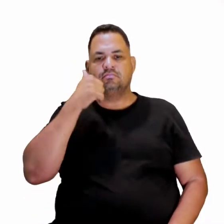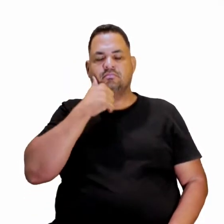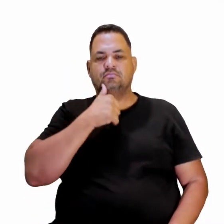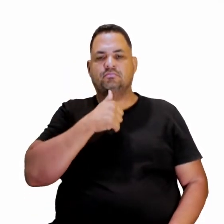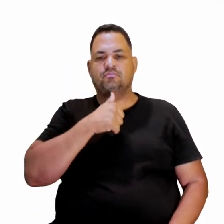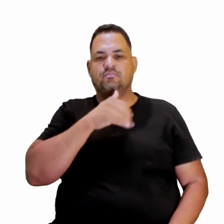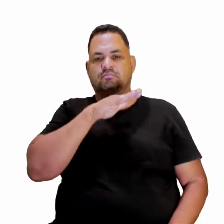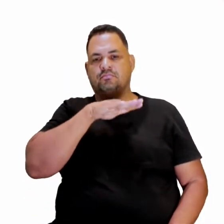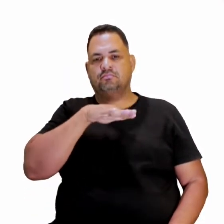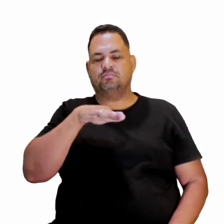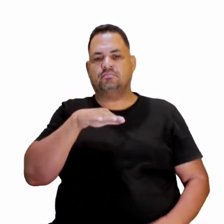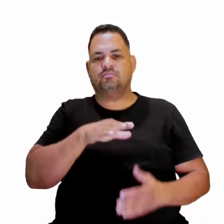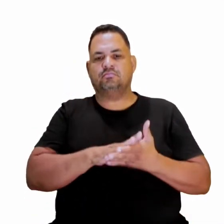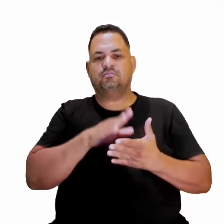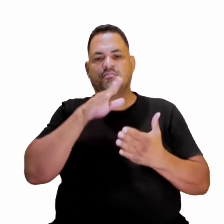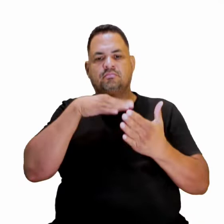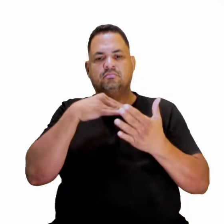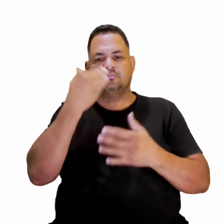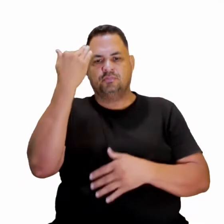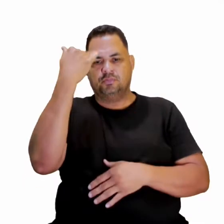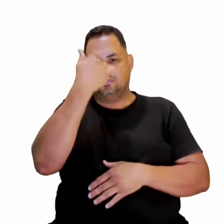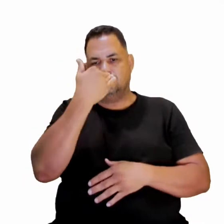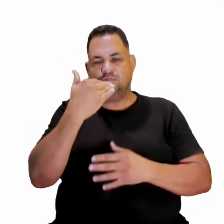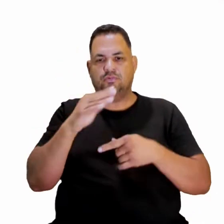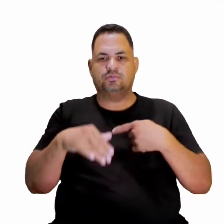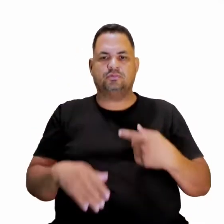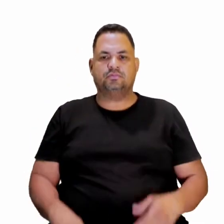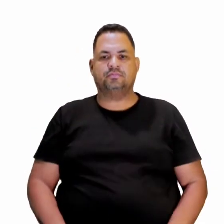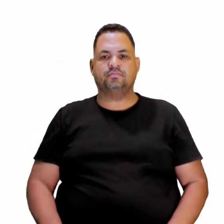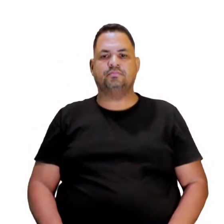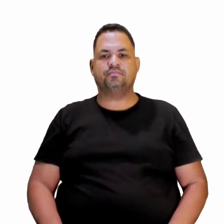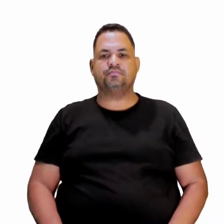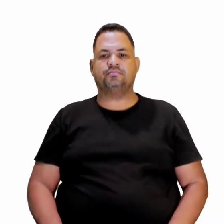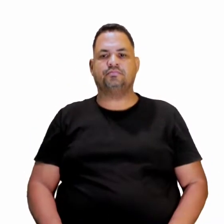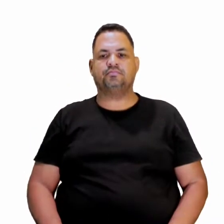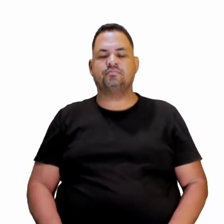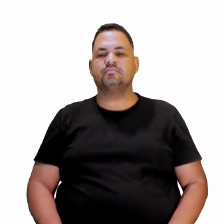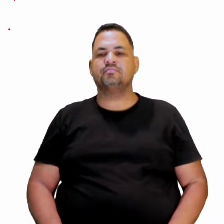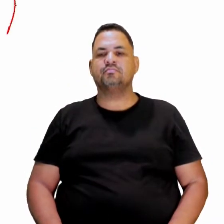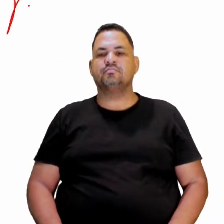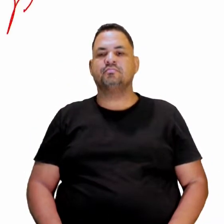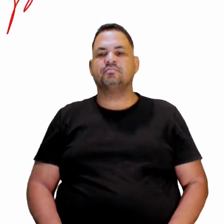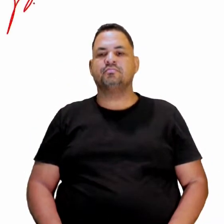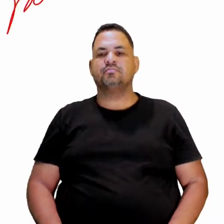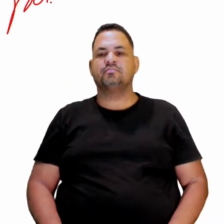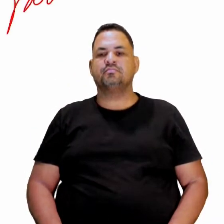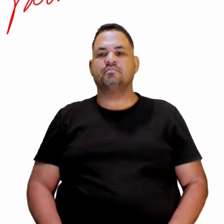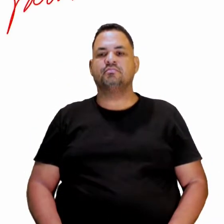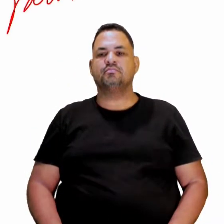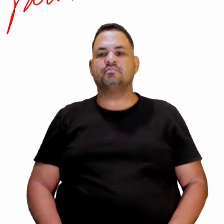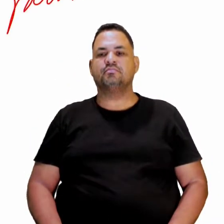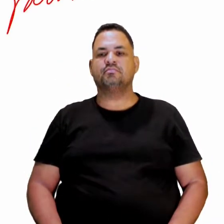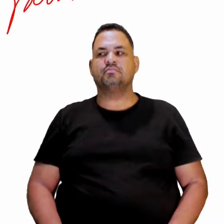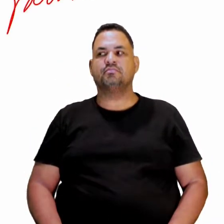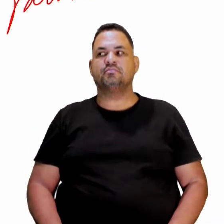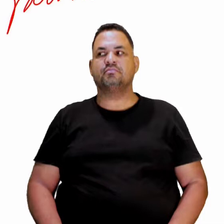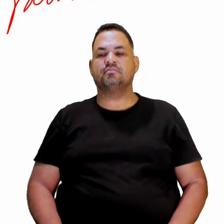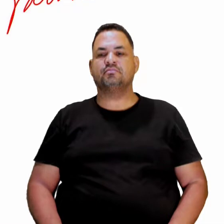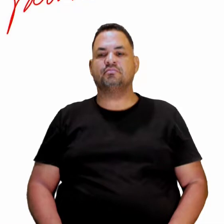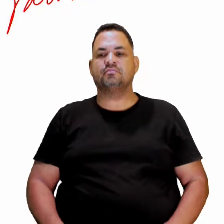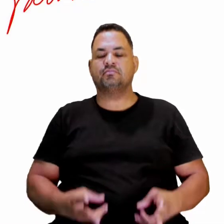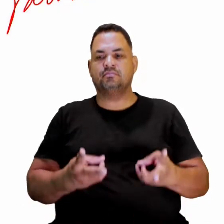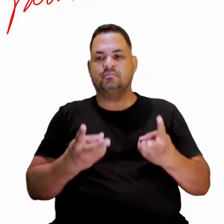pintou, painted her face. E o verbo painted é esse aqui, do verbo to paint.